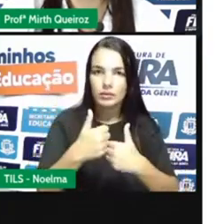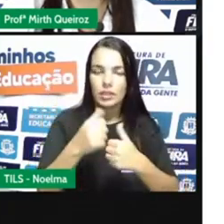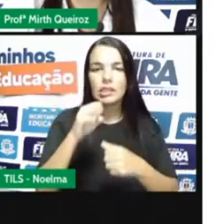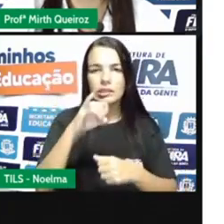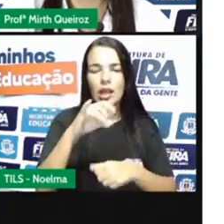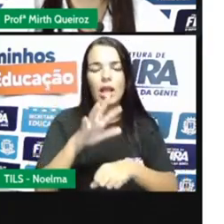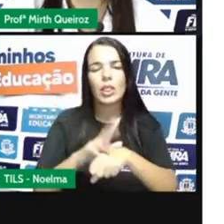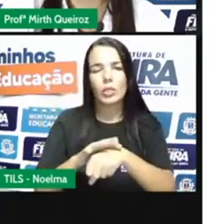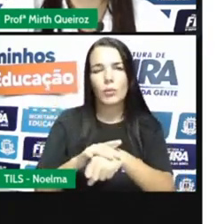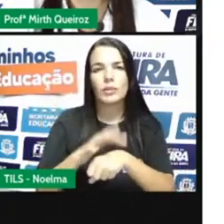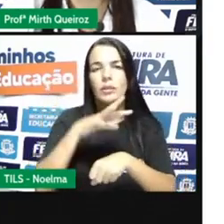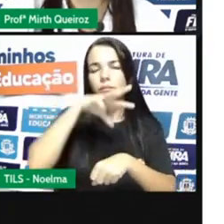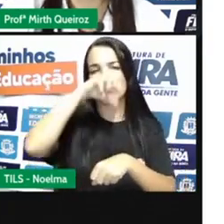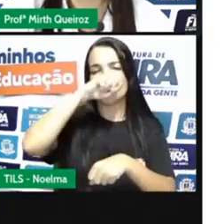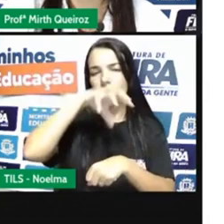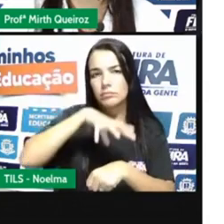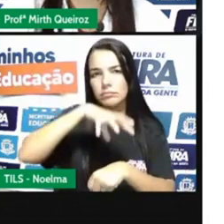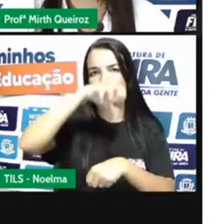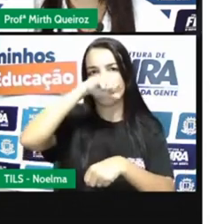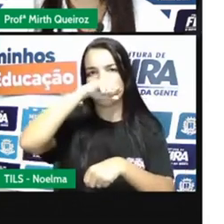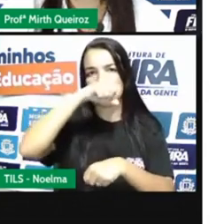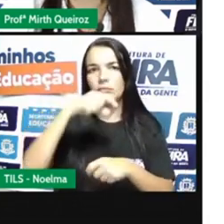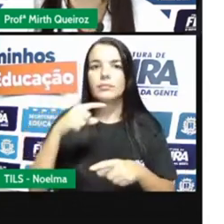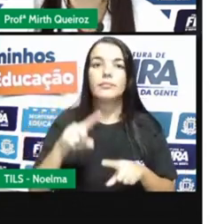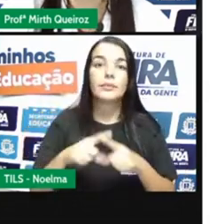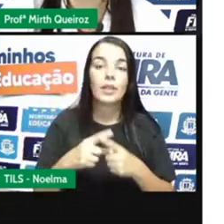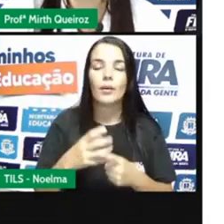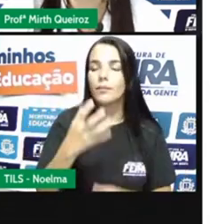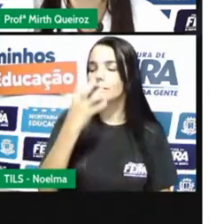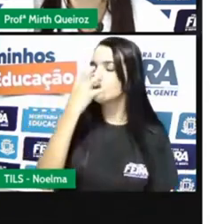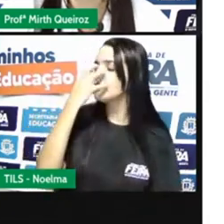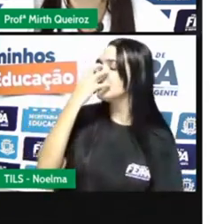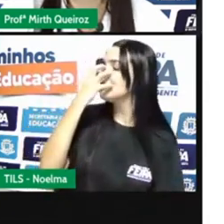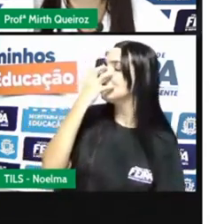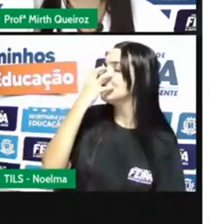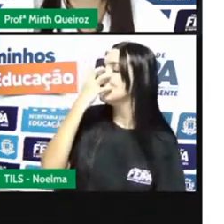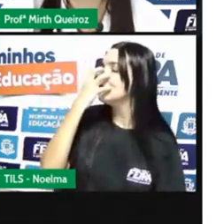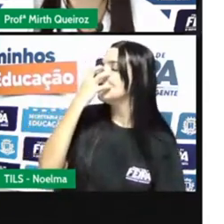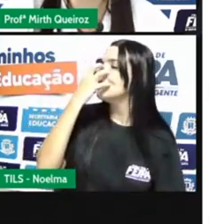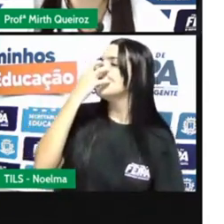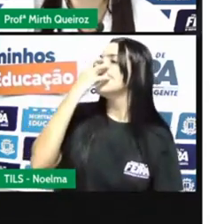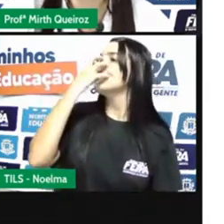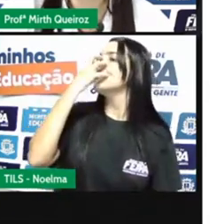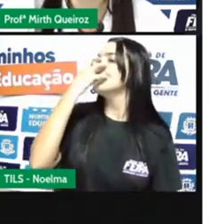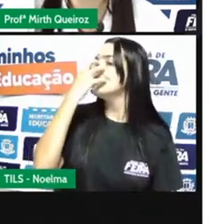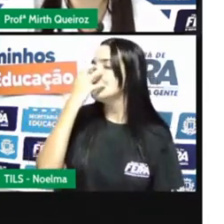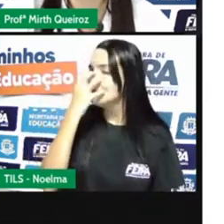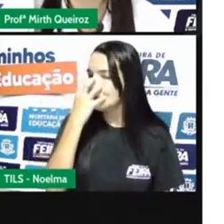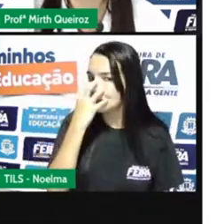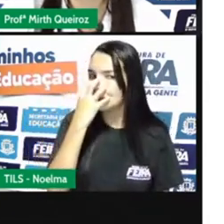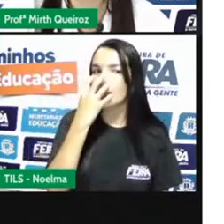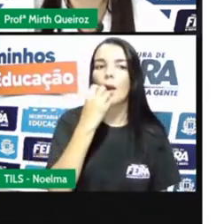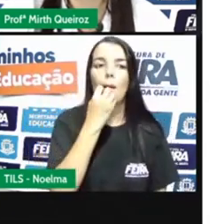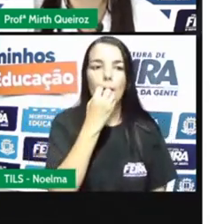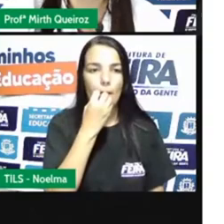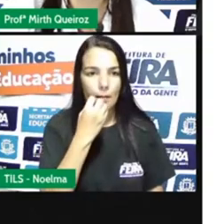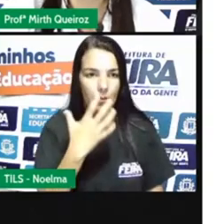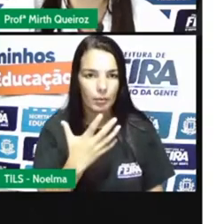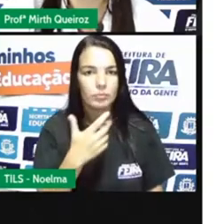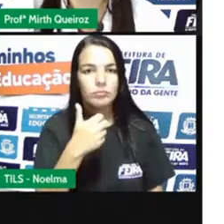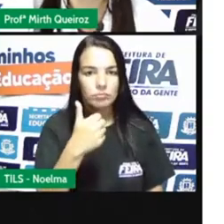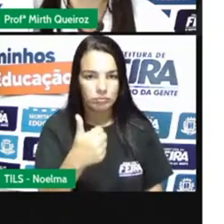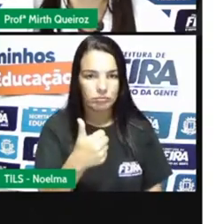doenças respiratórias, o uso do nebulizador pode ser essencial para administrar